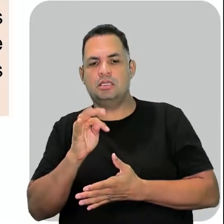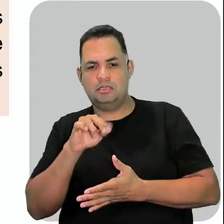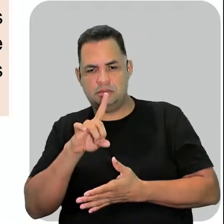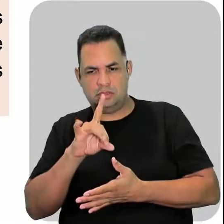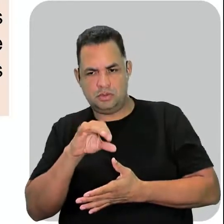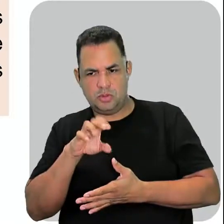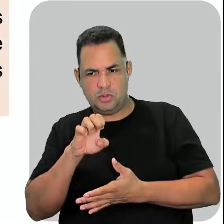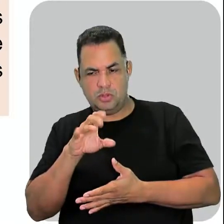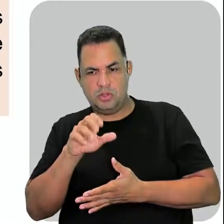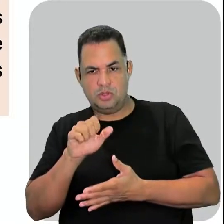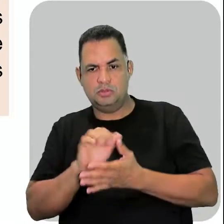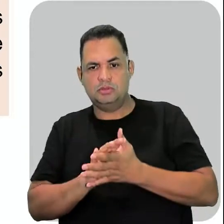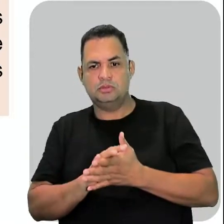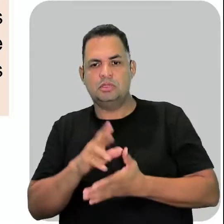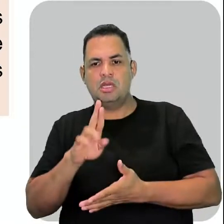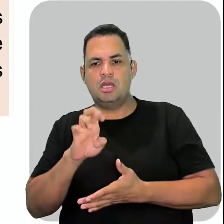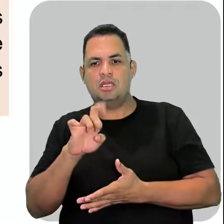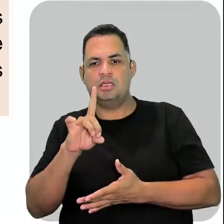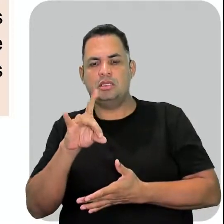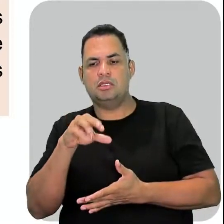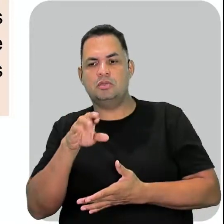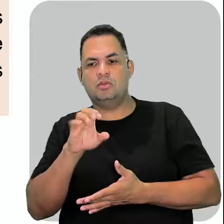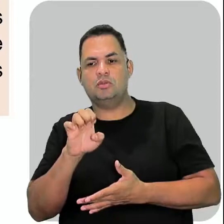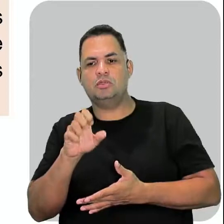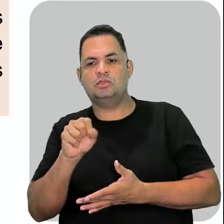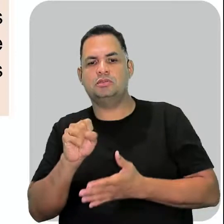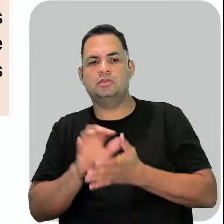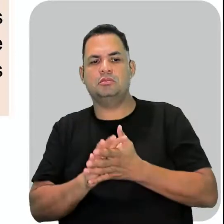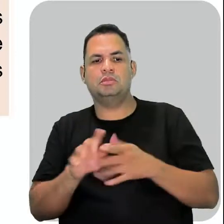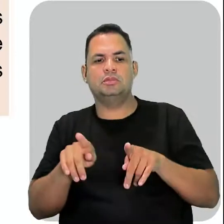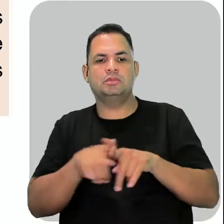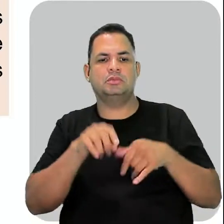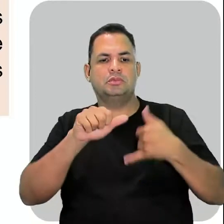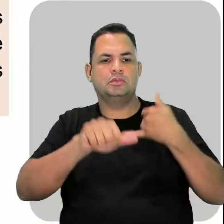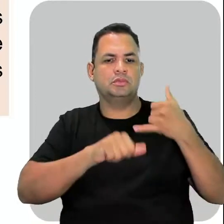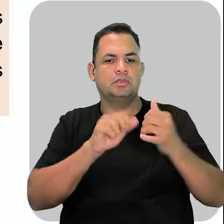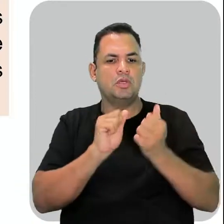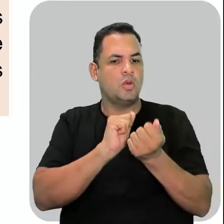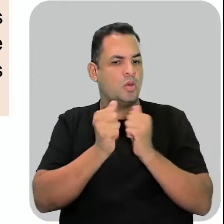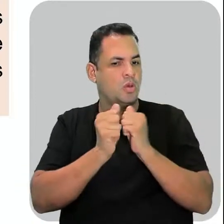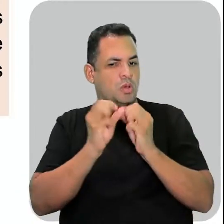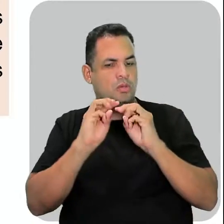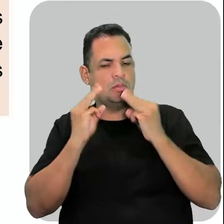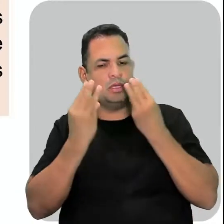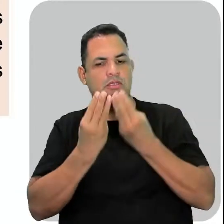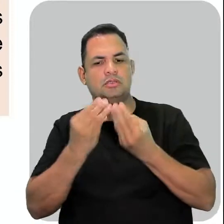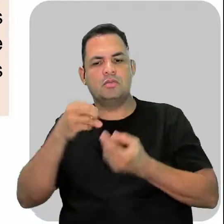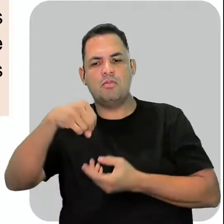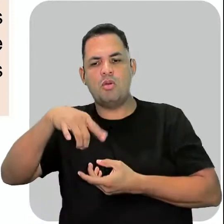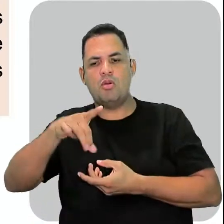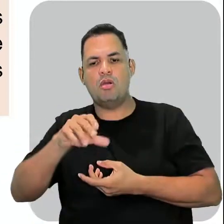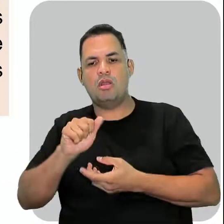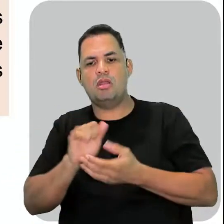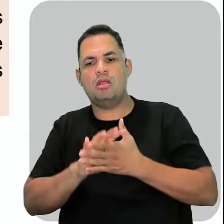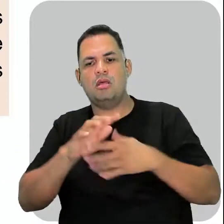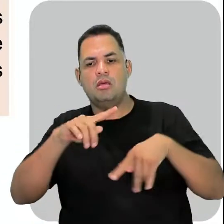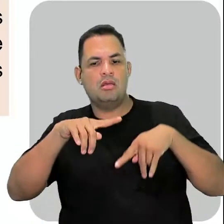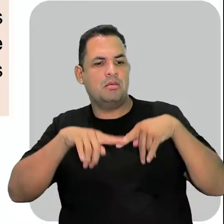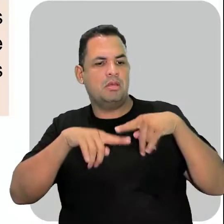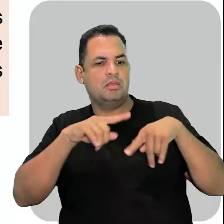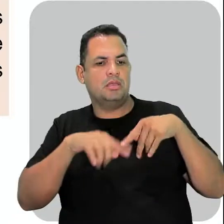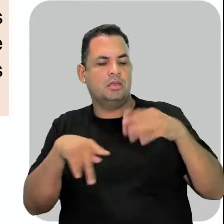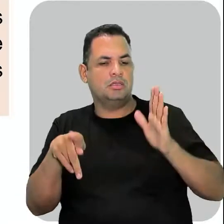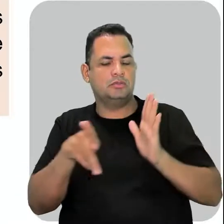catalisadores, retardadores de reação, controladores de massa molar e reagentes